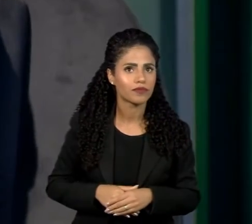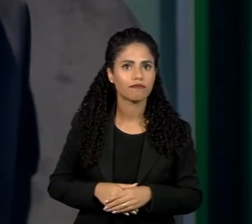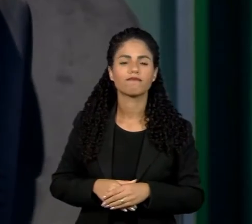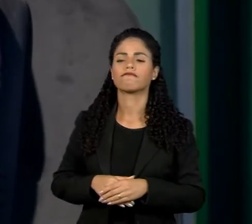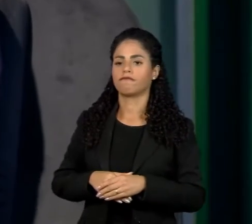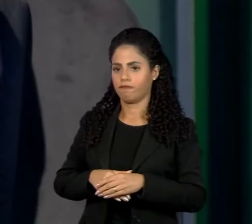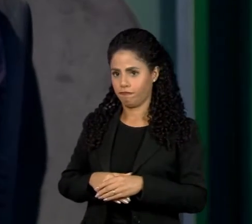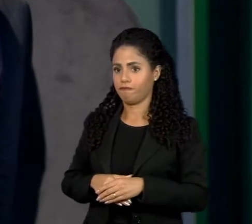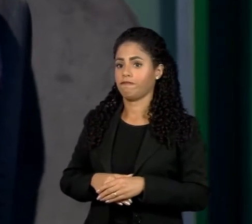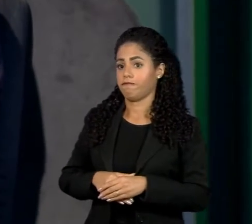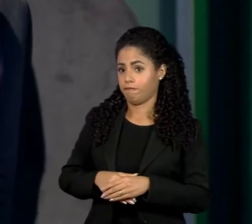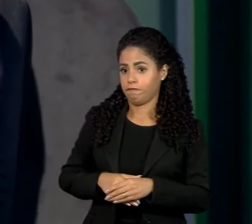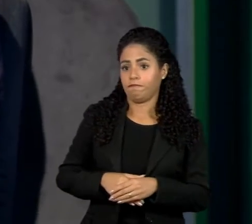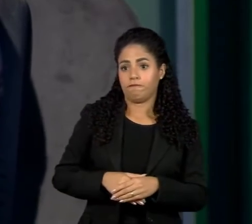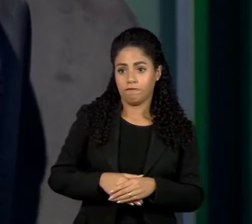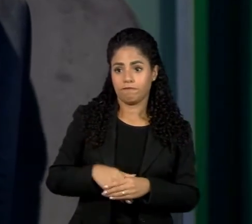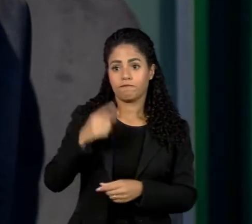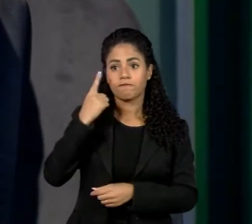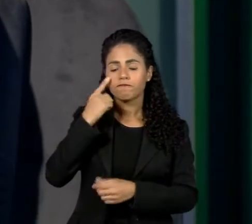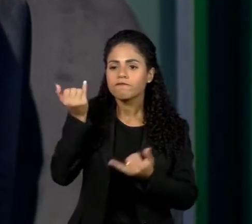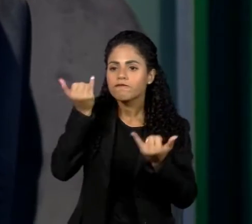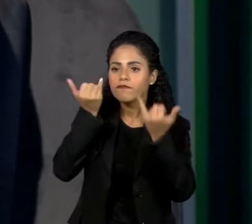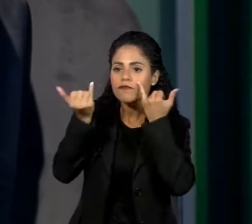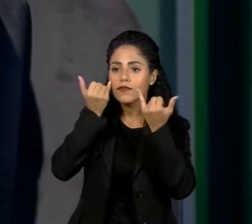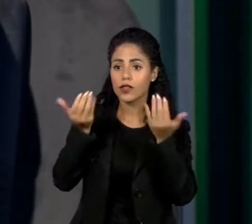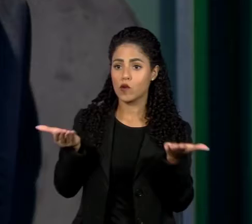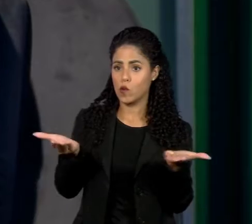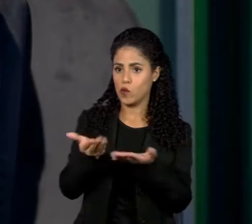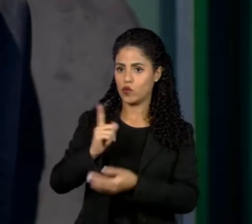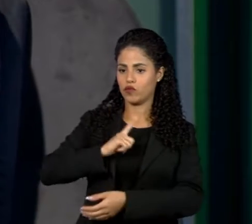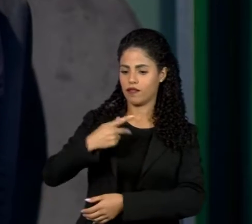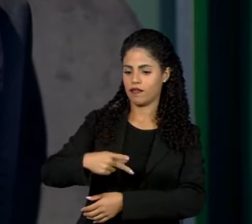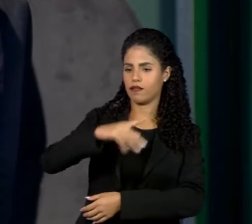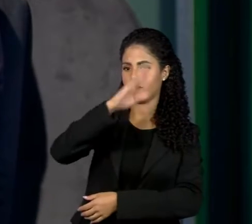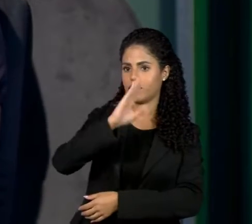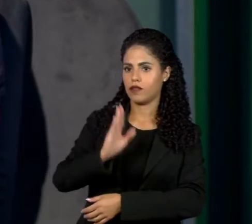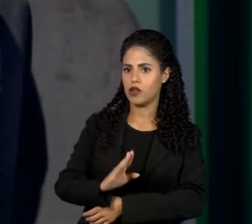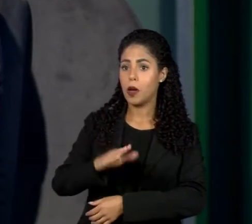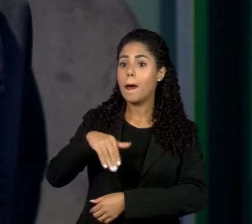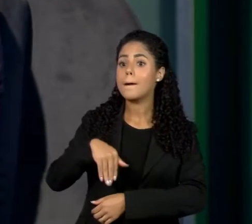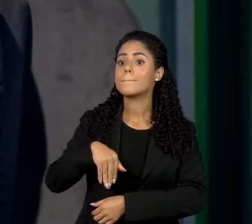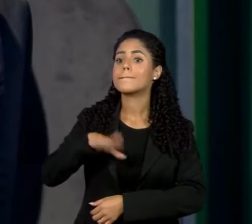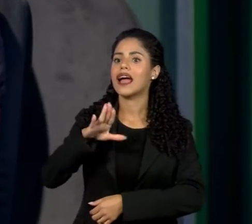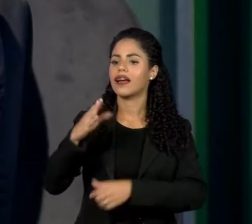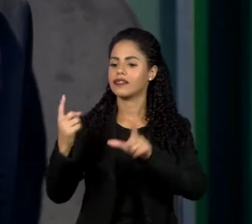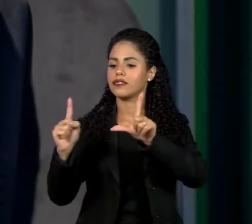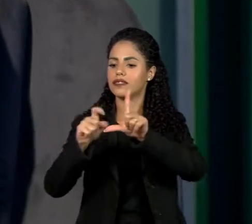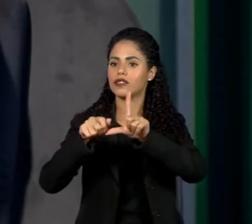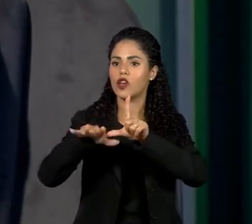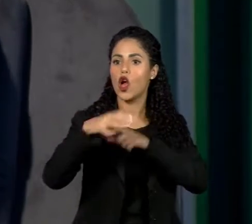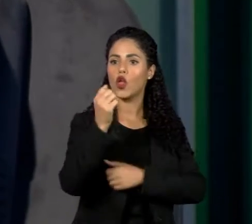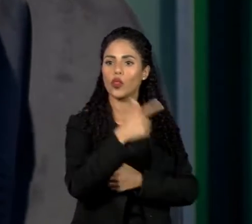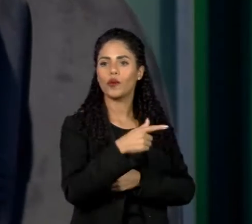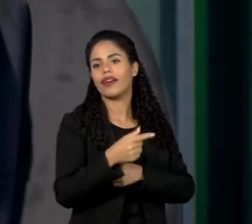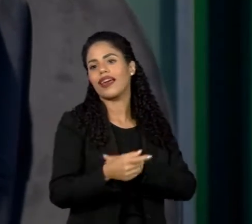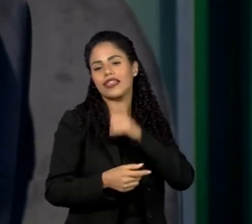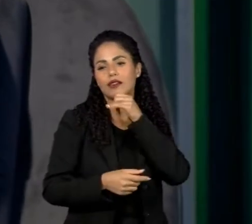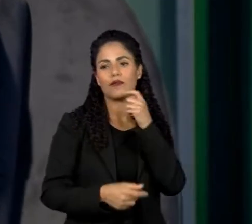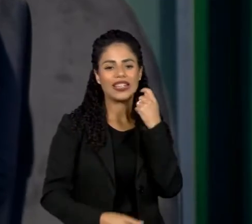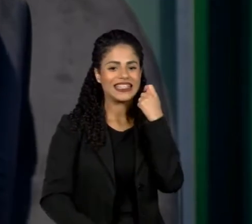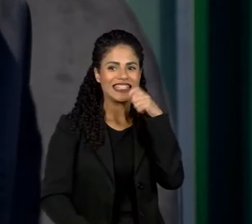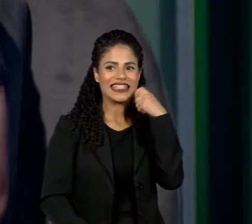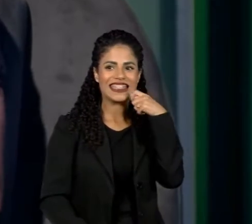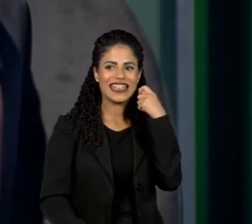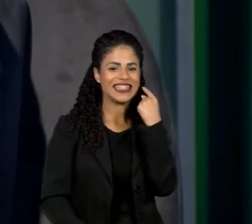Incrível. Dado mega importante, hoje no Brasil existe mais influenciador digital do que dentista. É capaz de você chegar